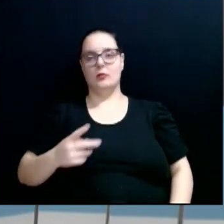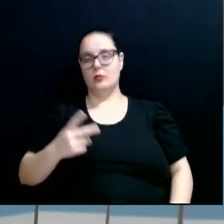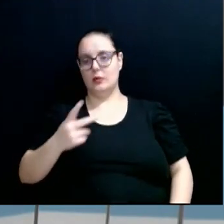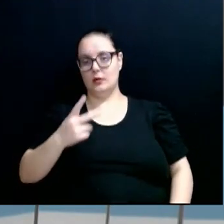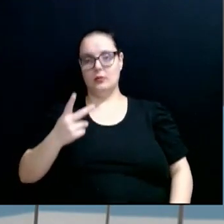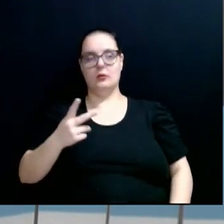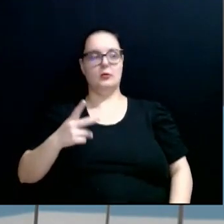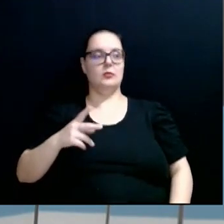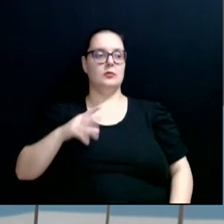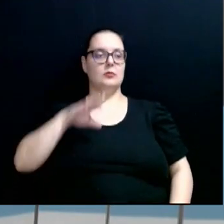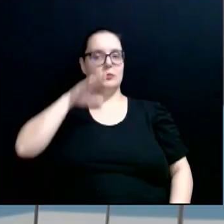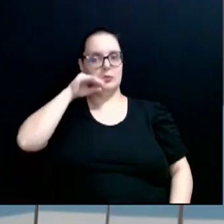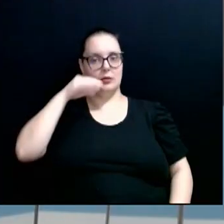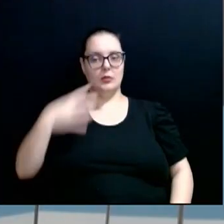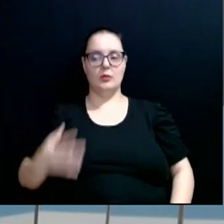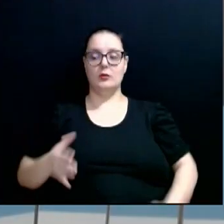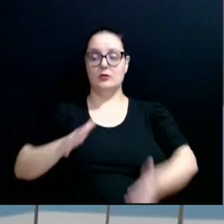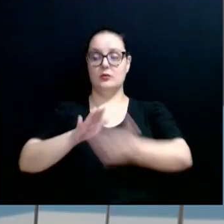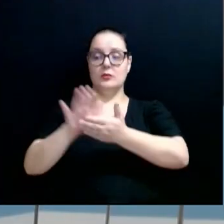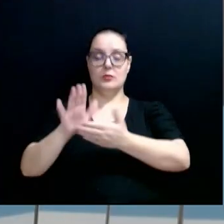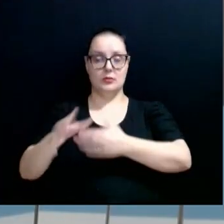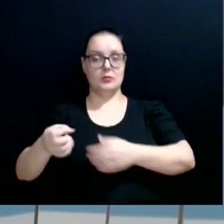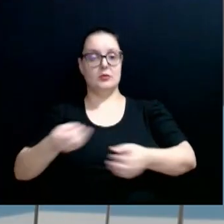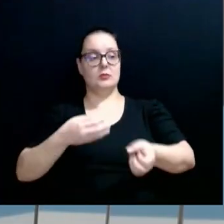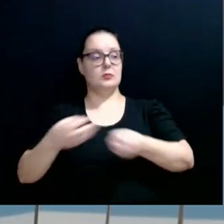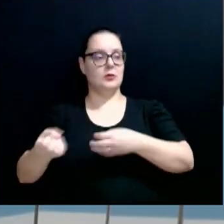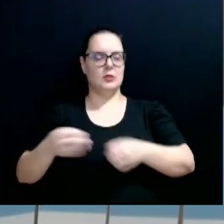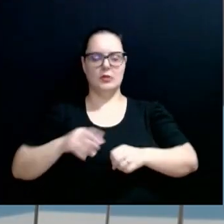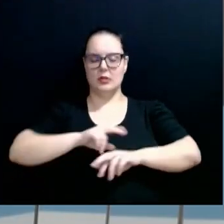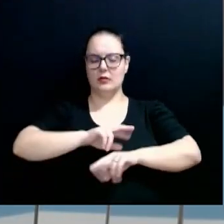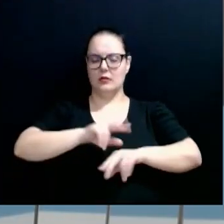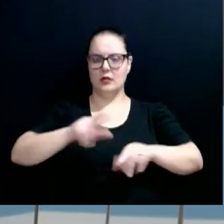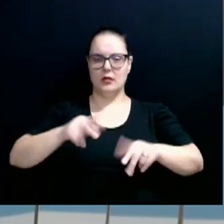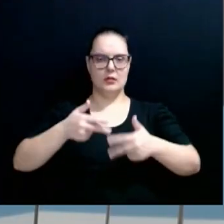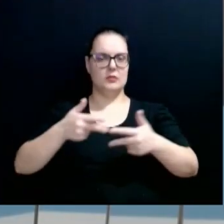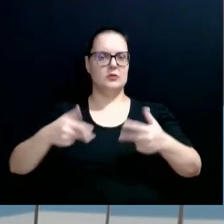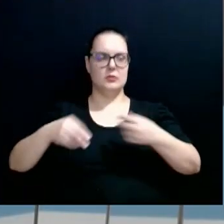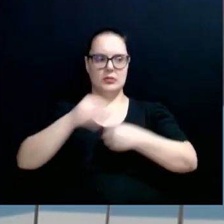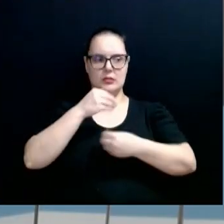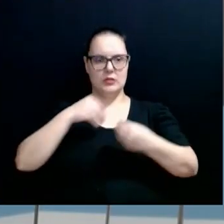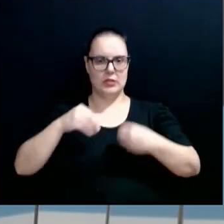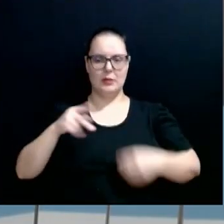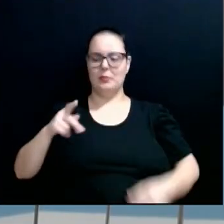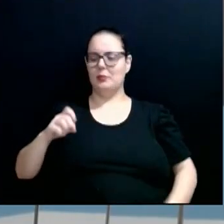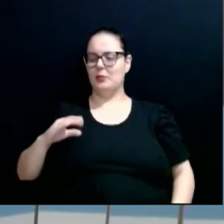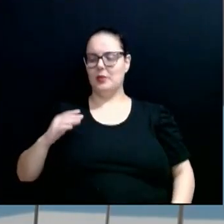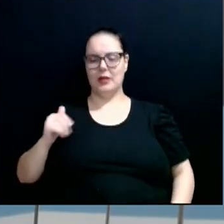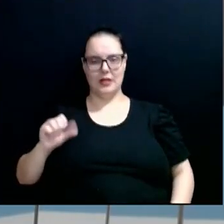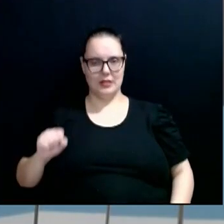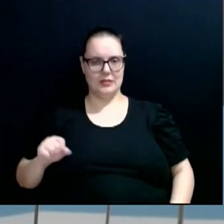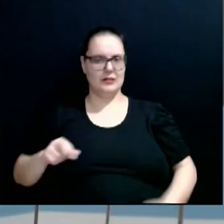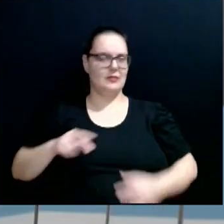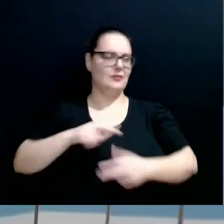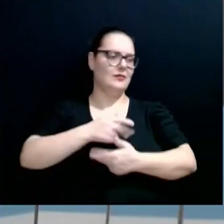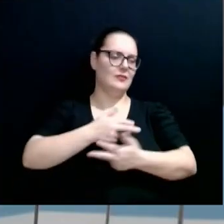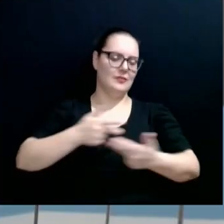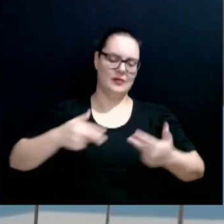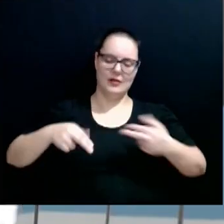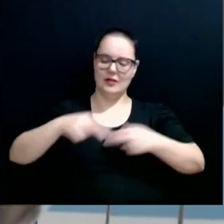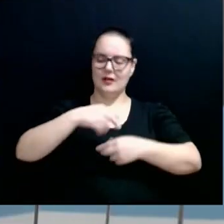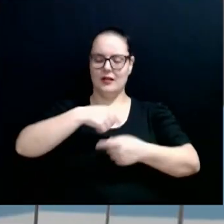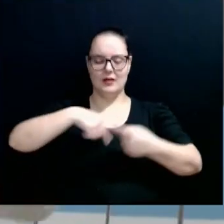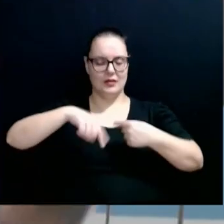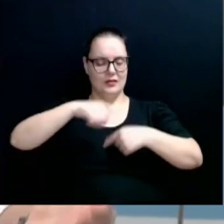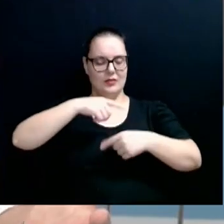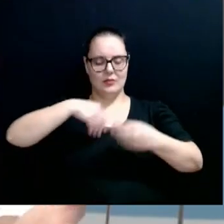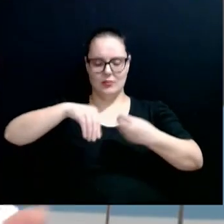estão atualizados, né? Tem muita mão de obra envolvida, muita peça, muita coisa envolvida dentro desse processo.